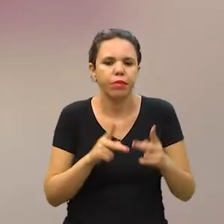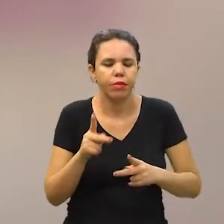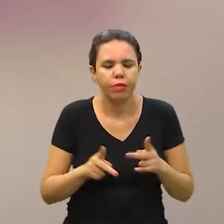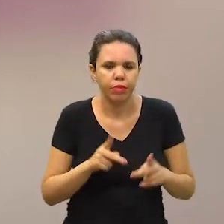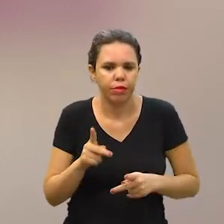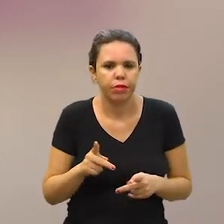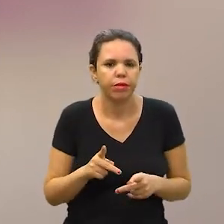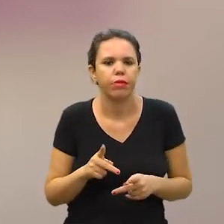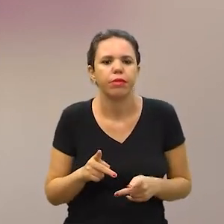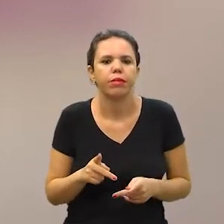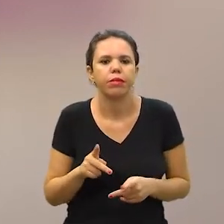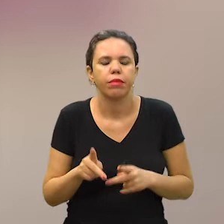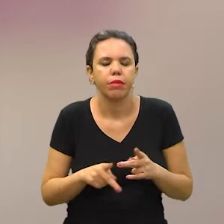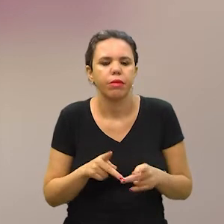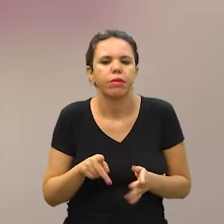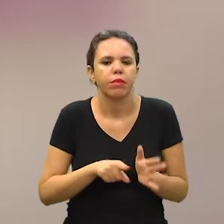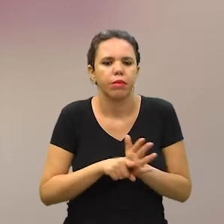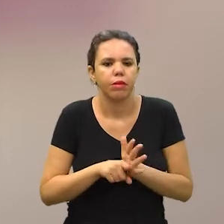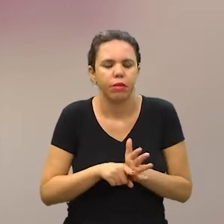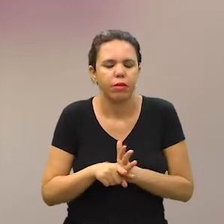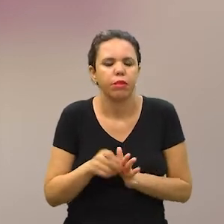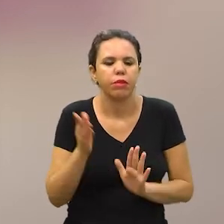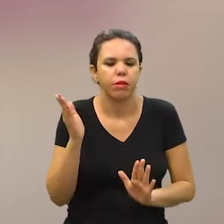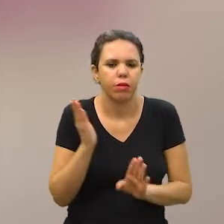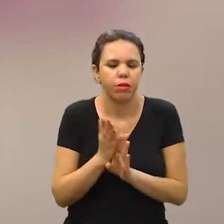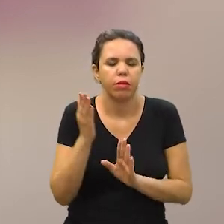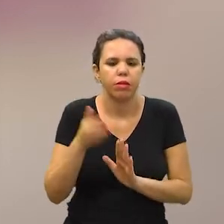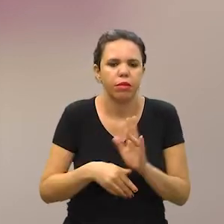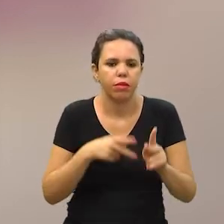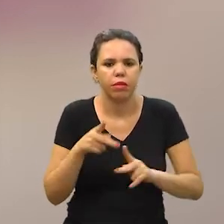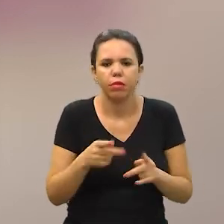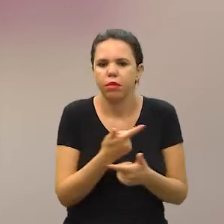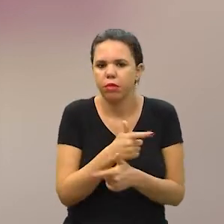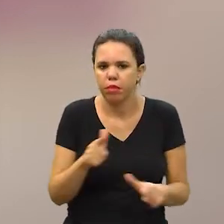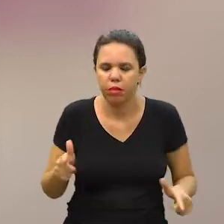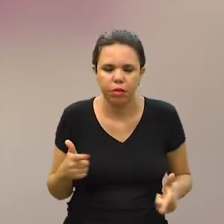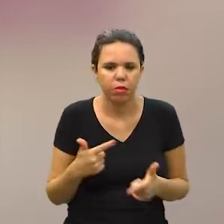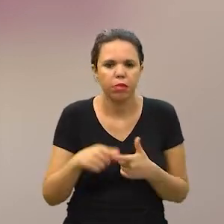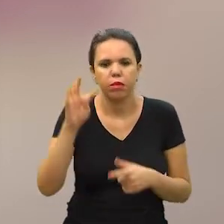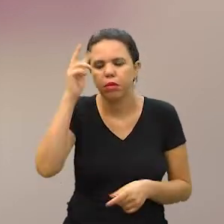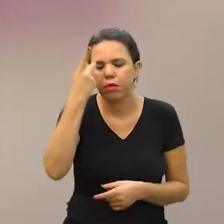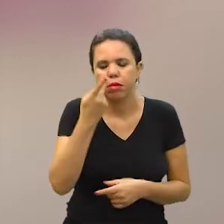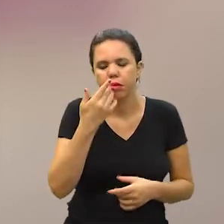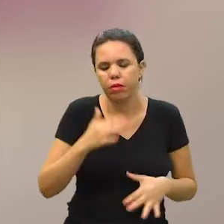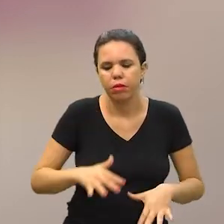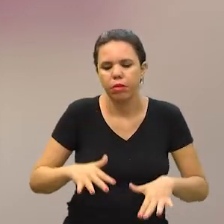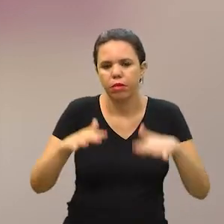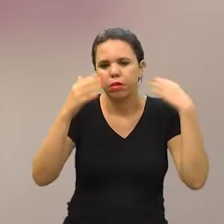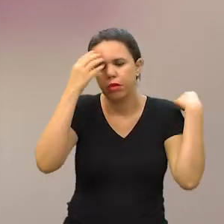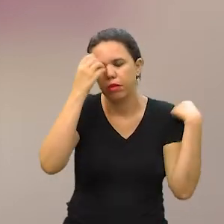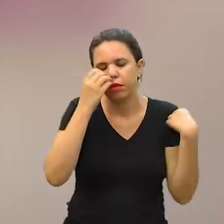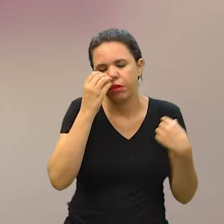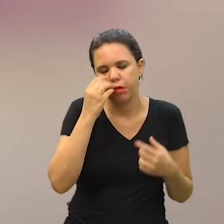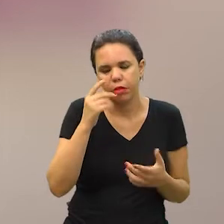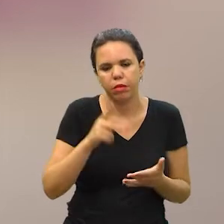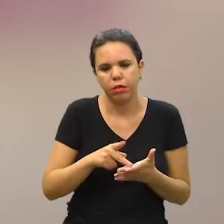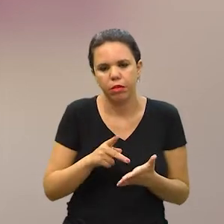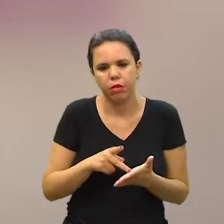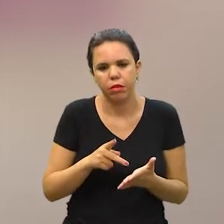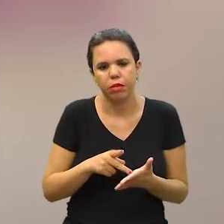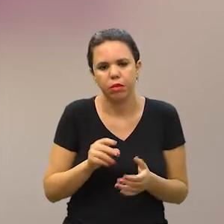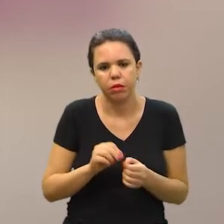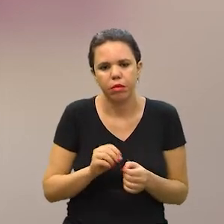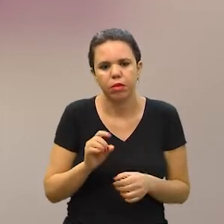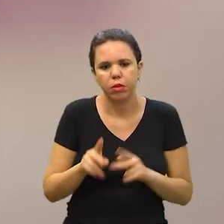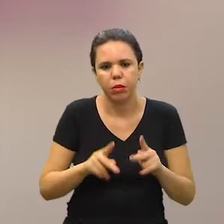já descritos, né, e em estudos de adultos que não tiveram um TDAH na infância e foi realmente feito o